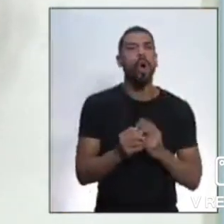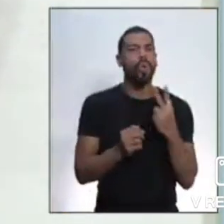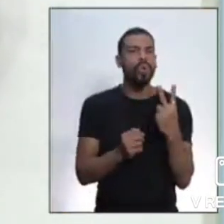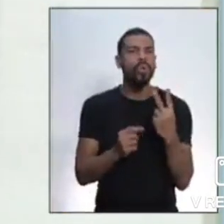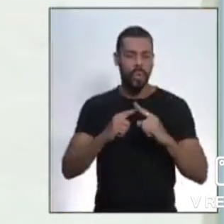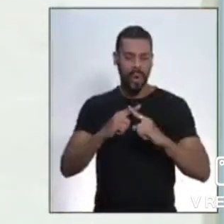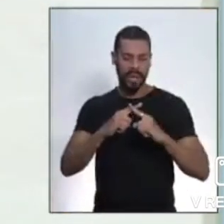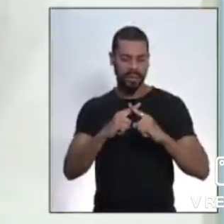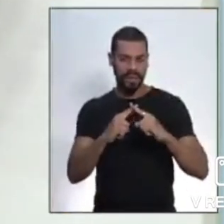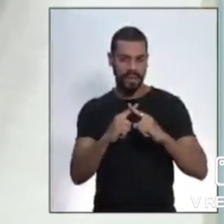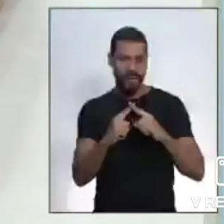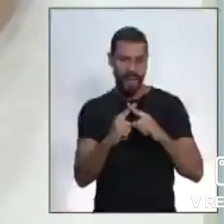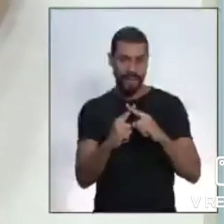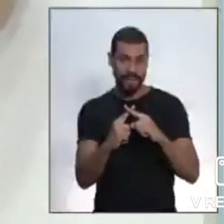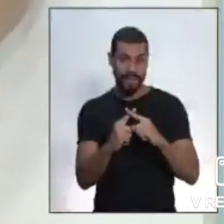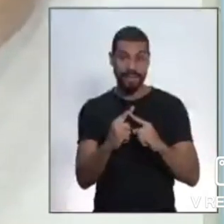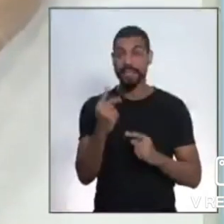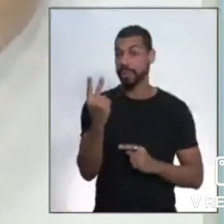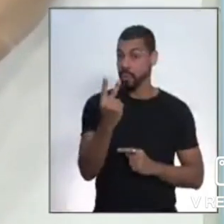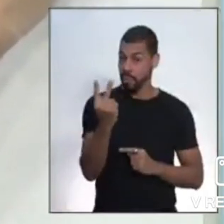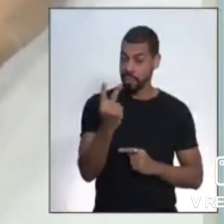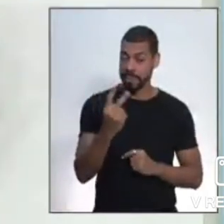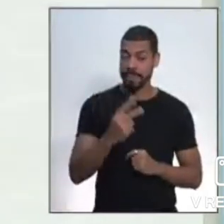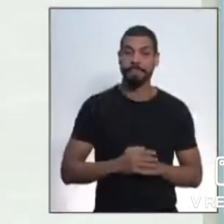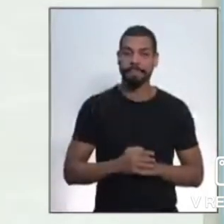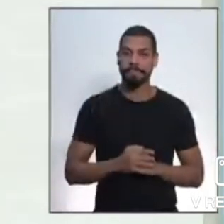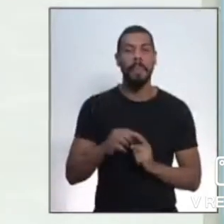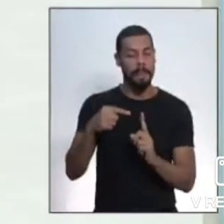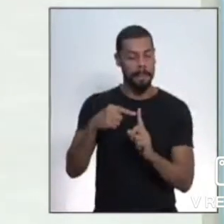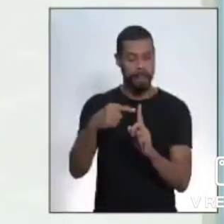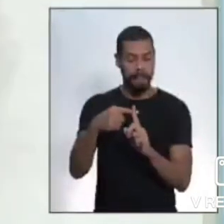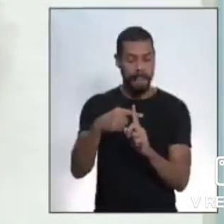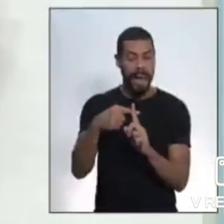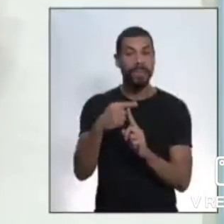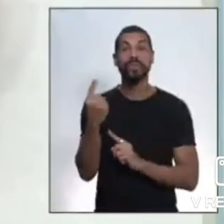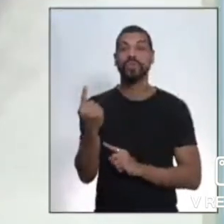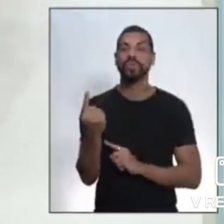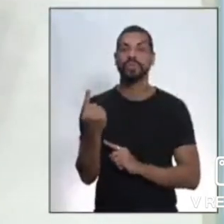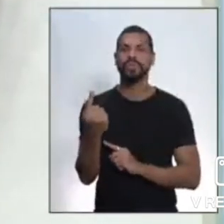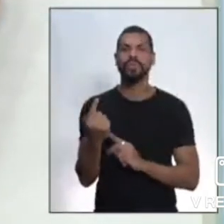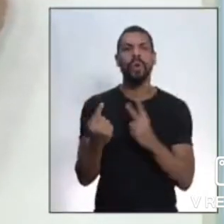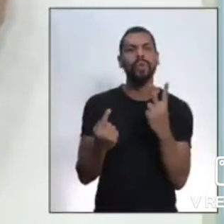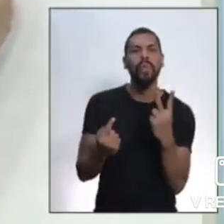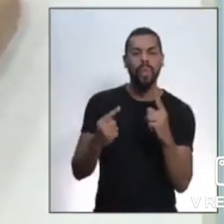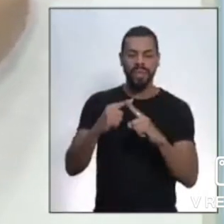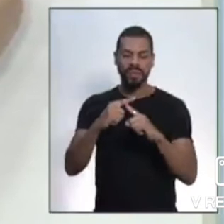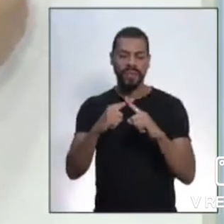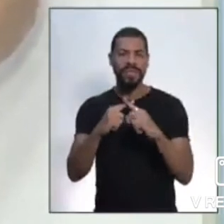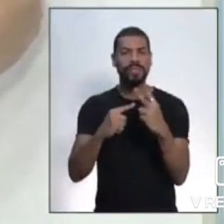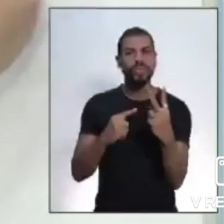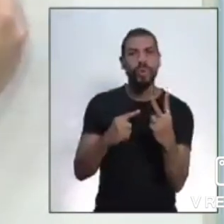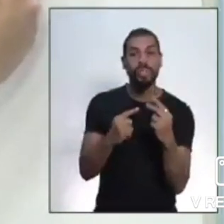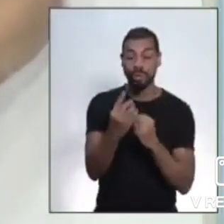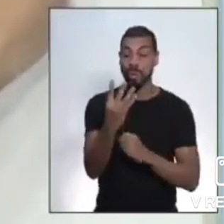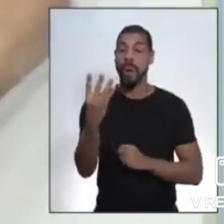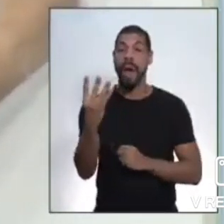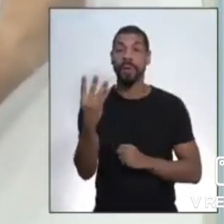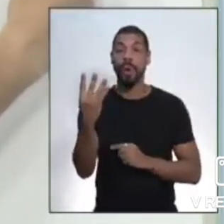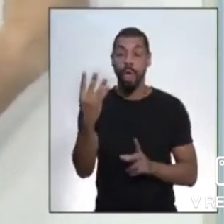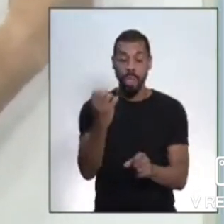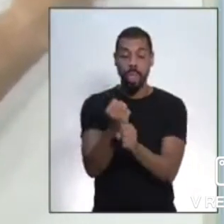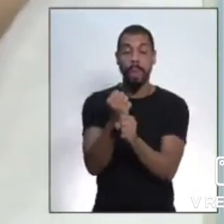vezes meu N, que se tornou 2, mais 1. 2 vezes 2, 4, mais